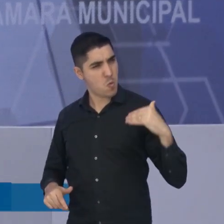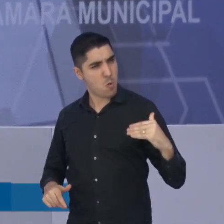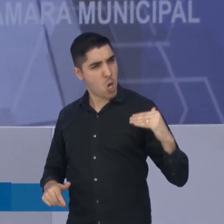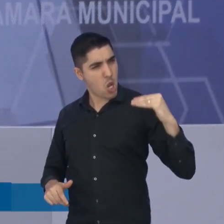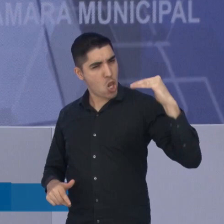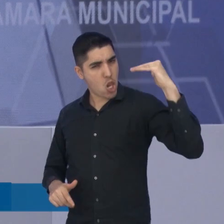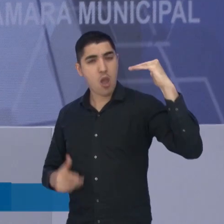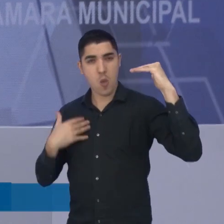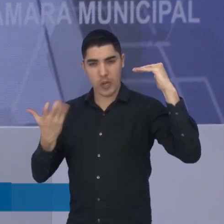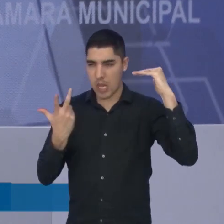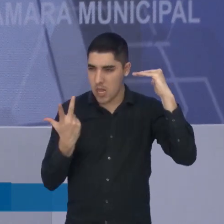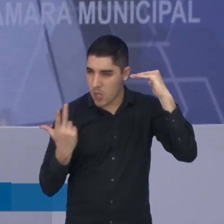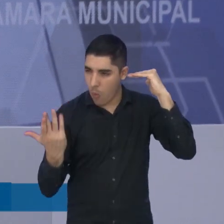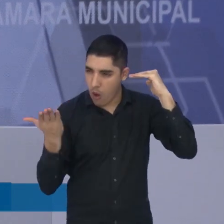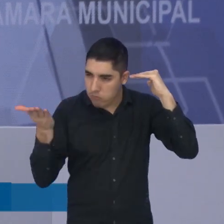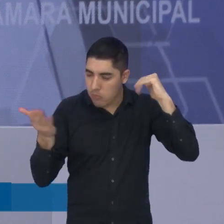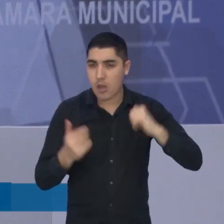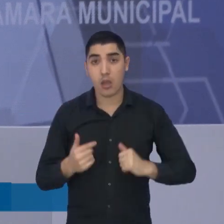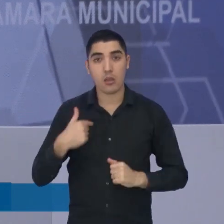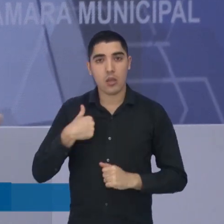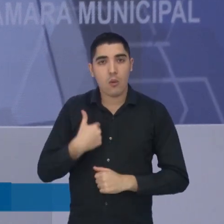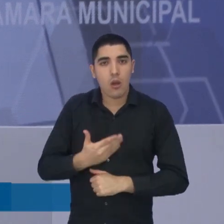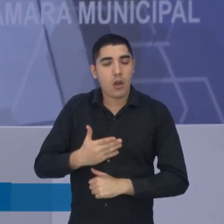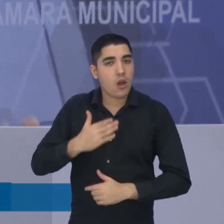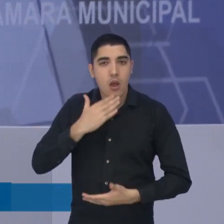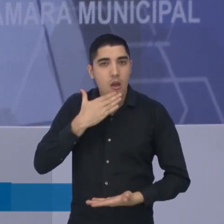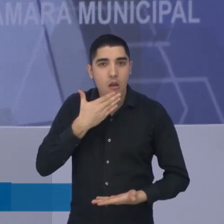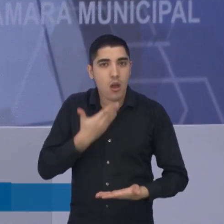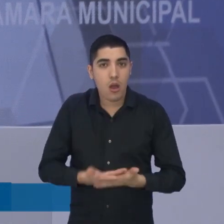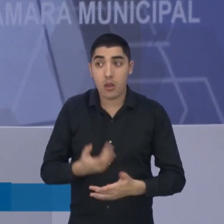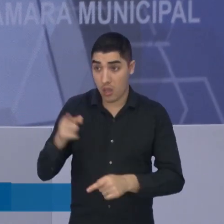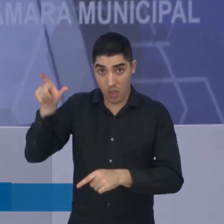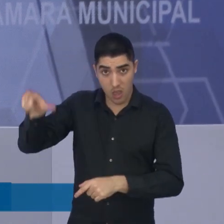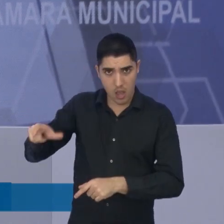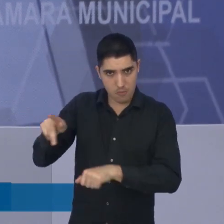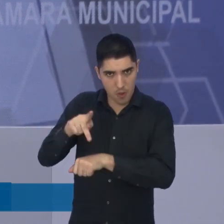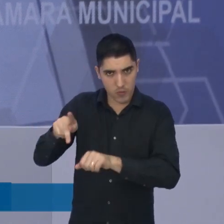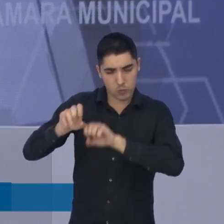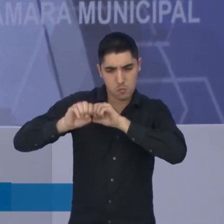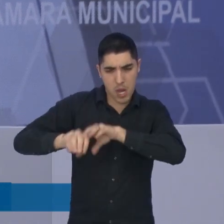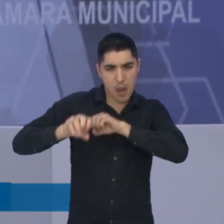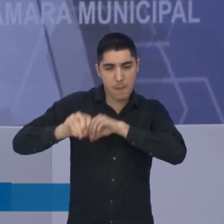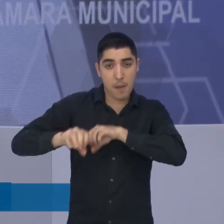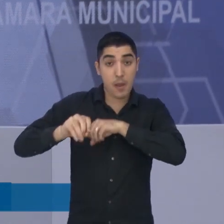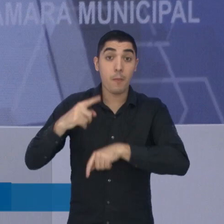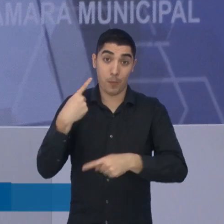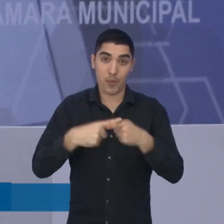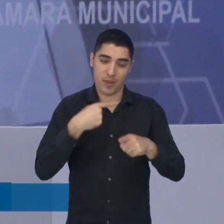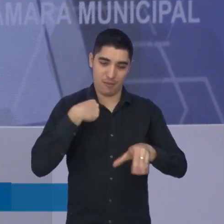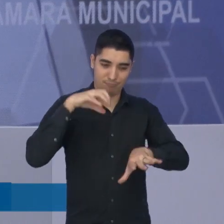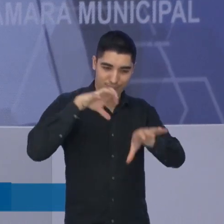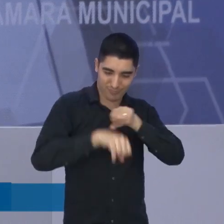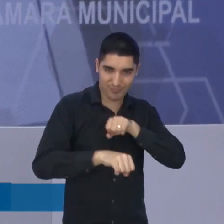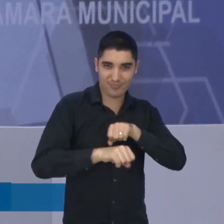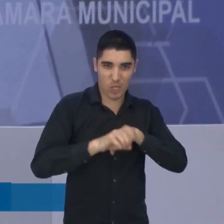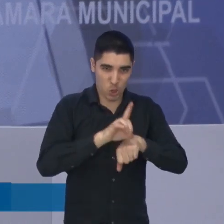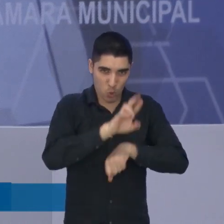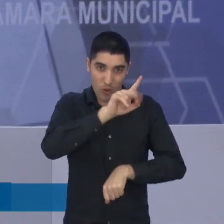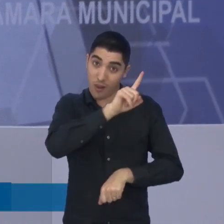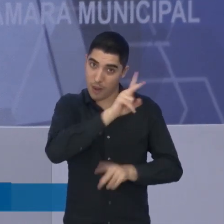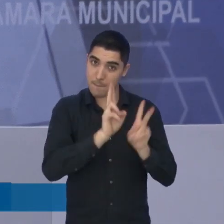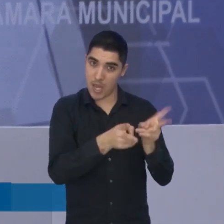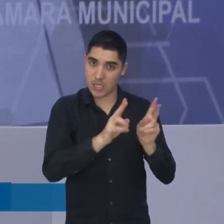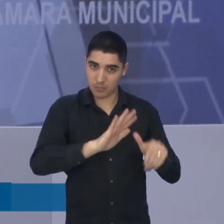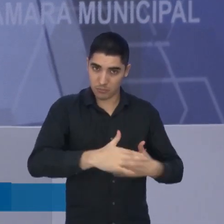ficava surpresa quando assistia às aulas, porque, afinal de contas, teve de iniciar meu doutorado no ITA e eu tive aulas com ele.